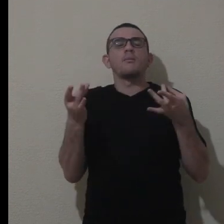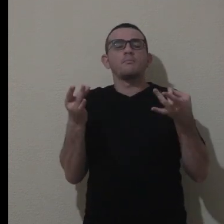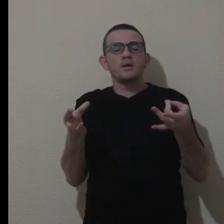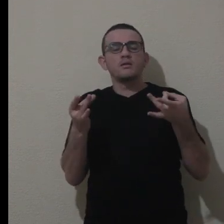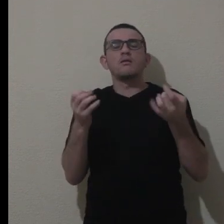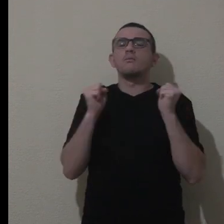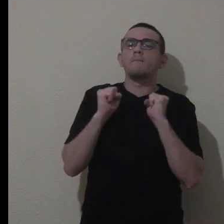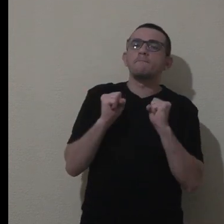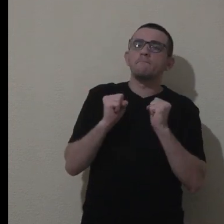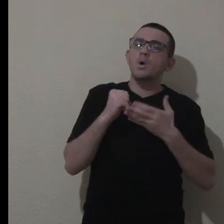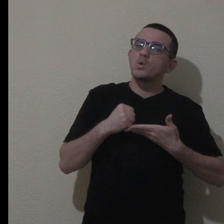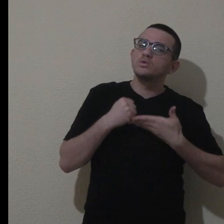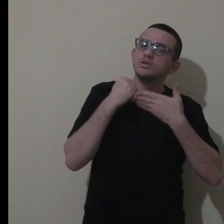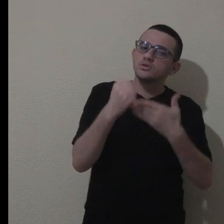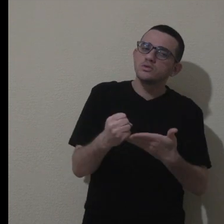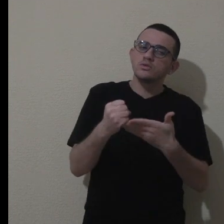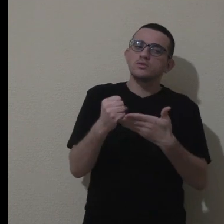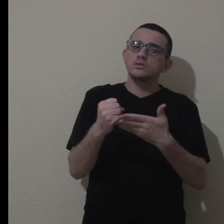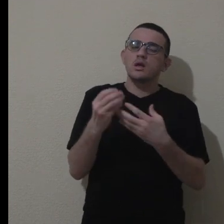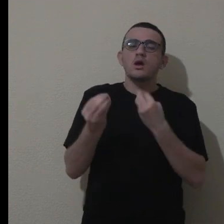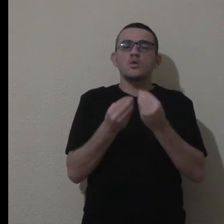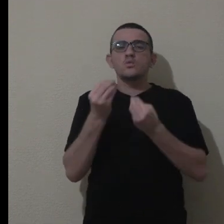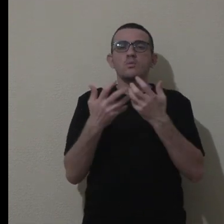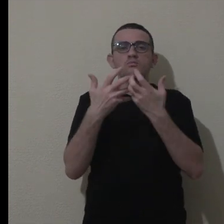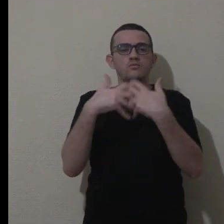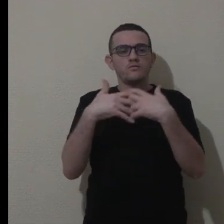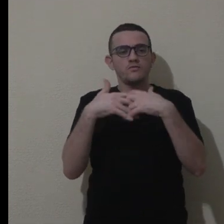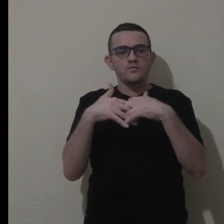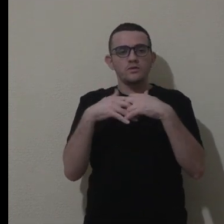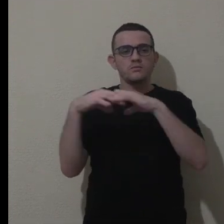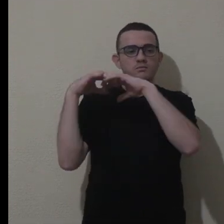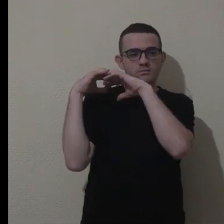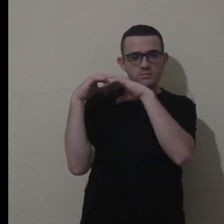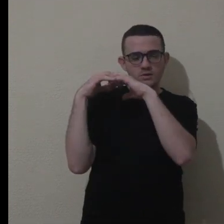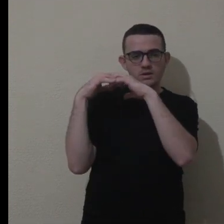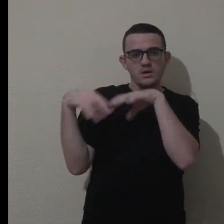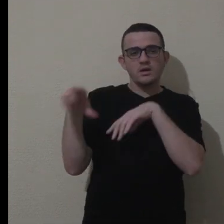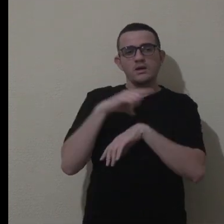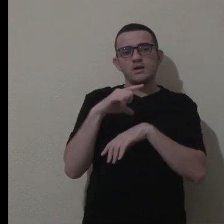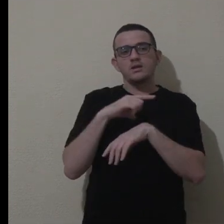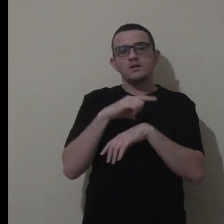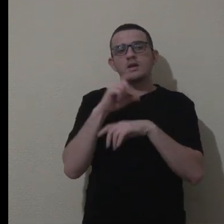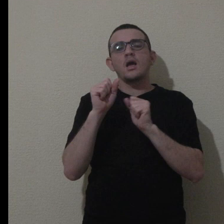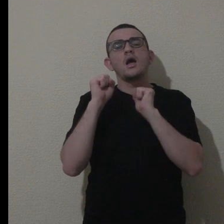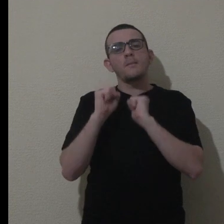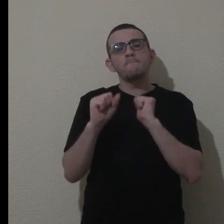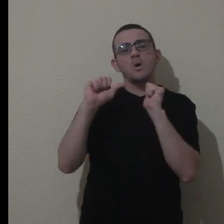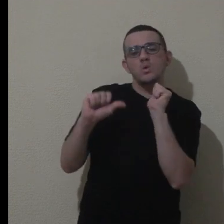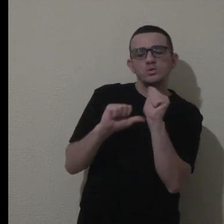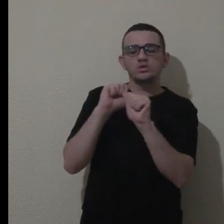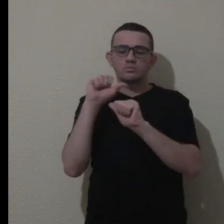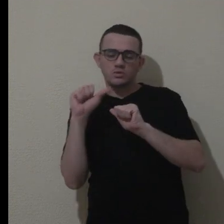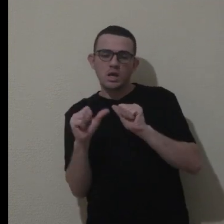pode ajudar na modulação e no funcionamento cerebral. Então, tem aqui, de fato, até mostra, ela pode mudar